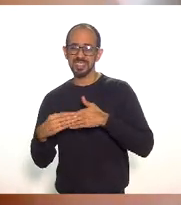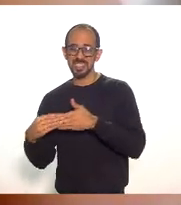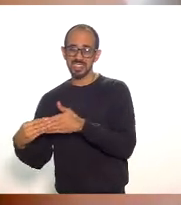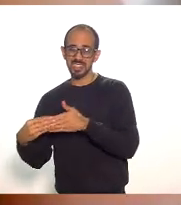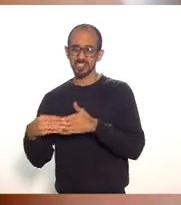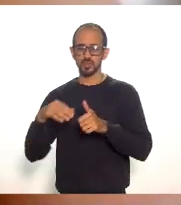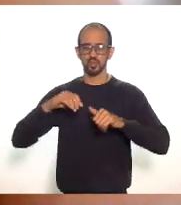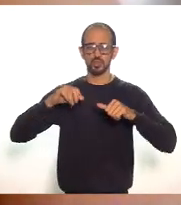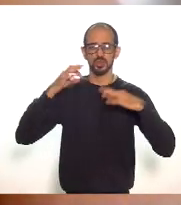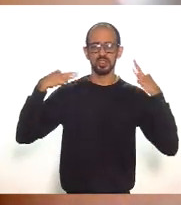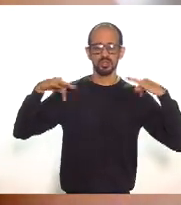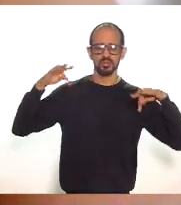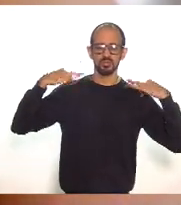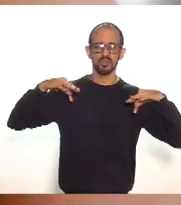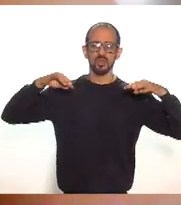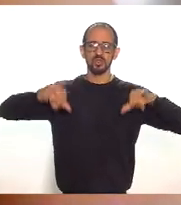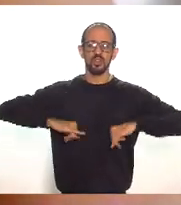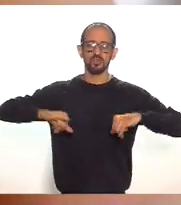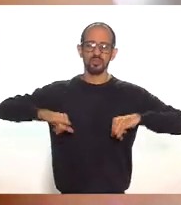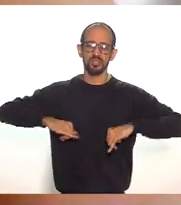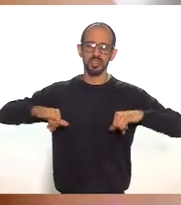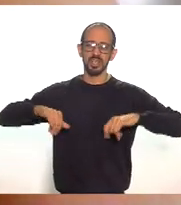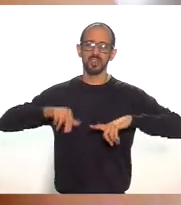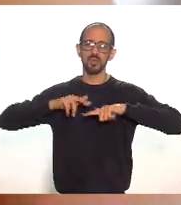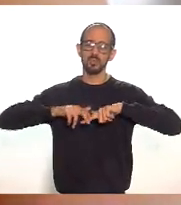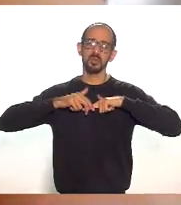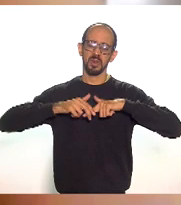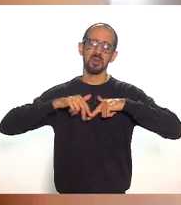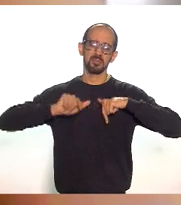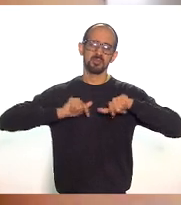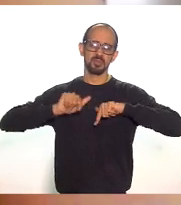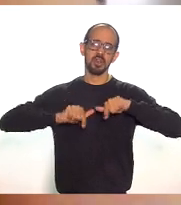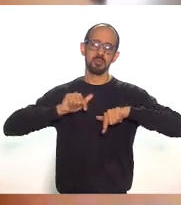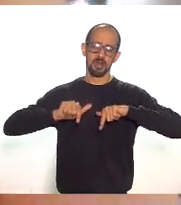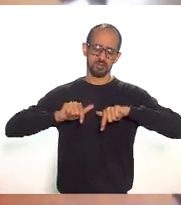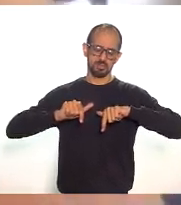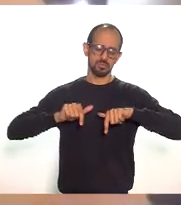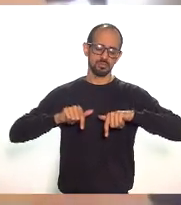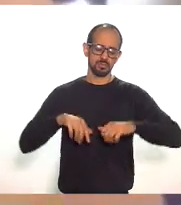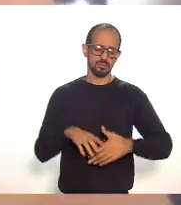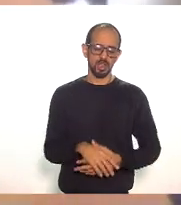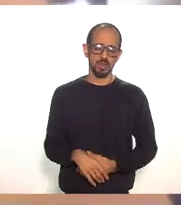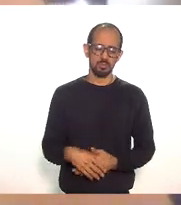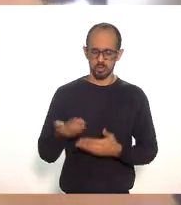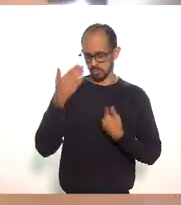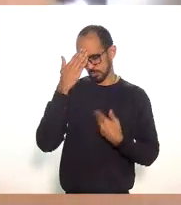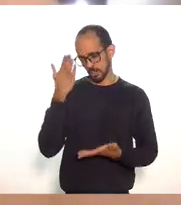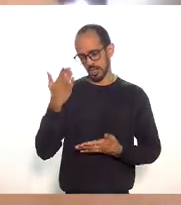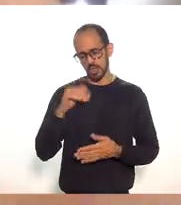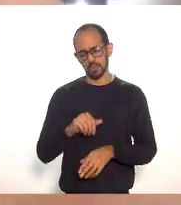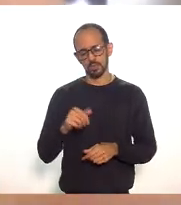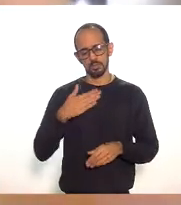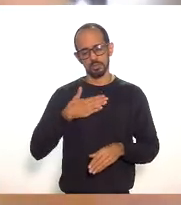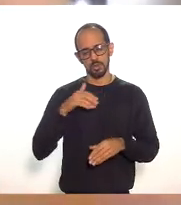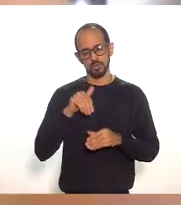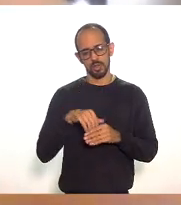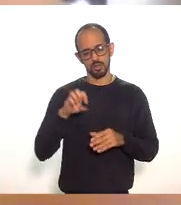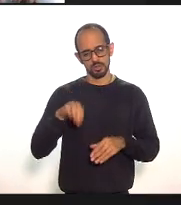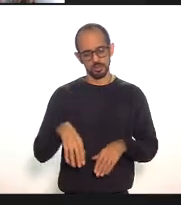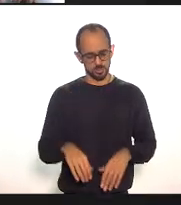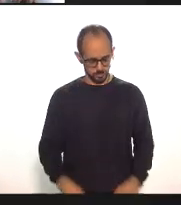sofrendo pela questão do trabalho. Então, quem tem fome tem pressa. Muito obrigada a todos. Meu voto é sim,